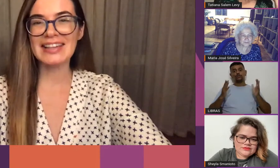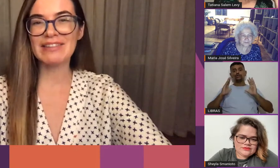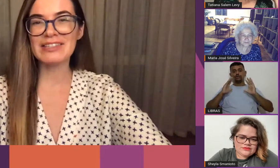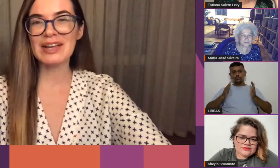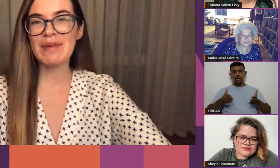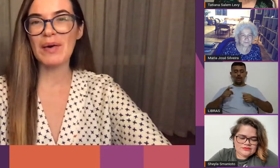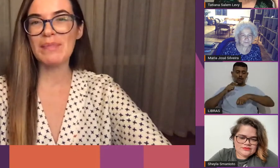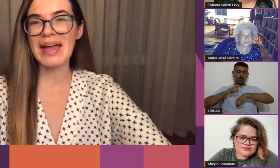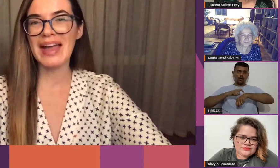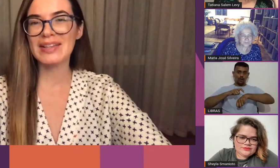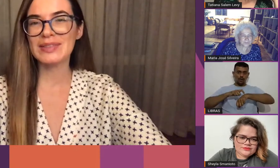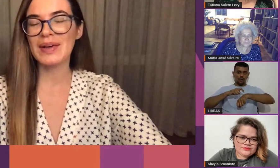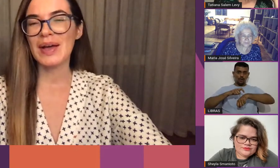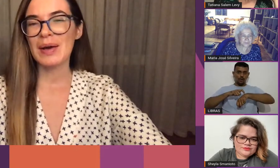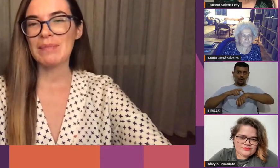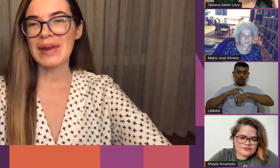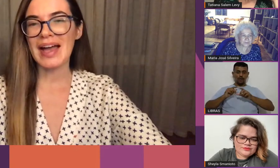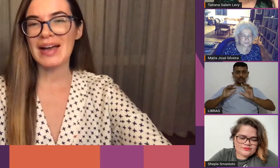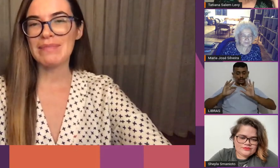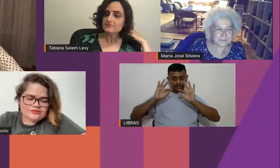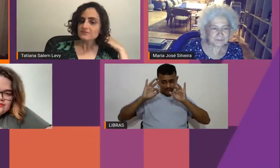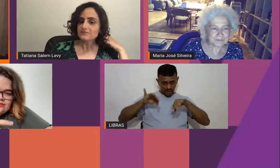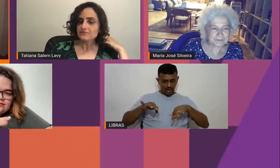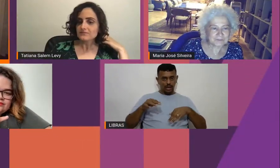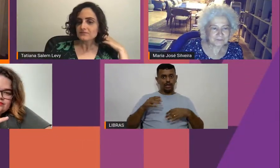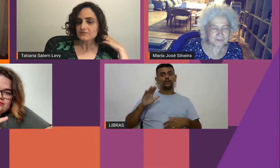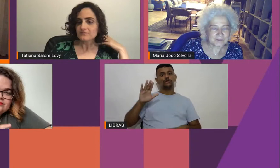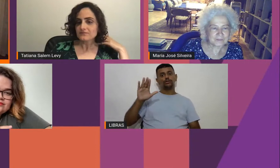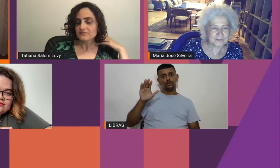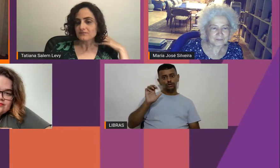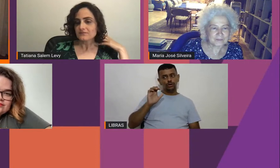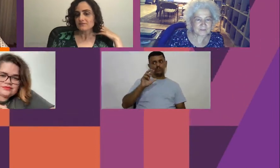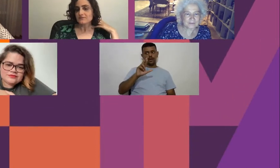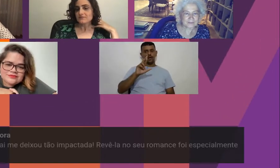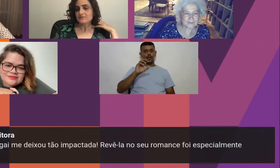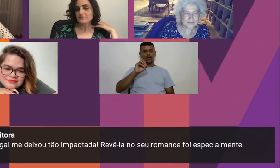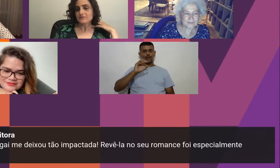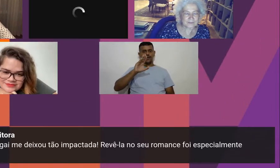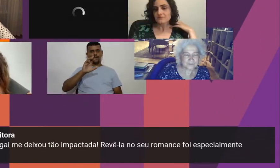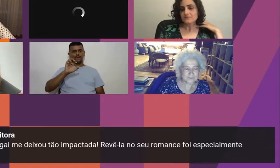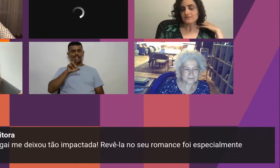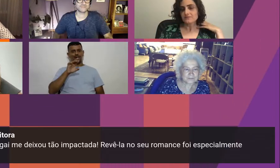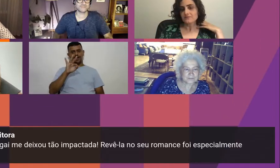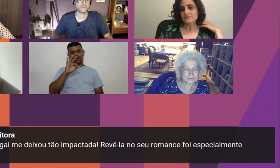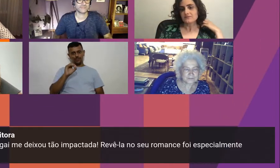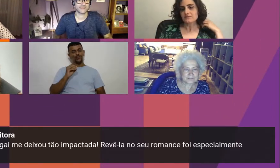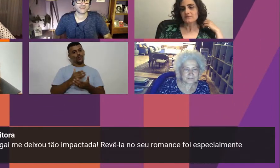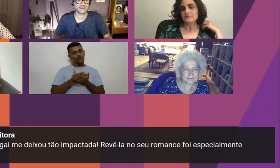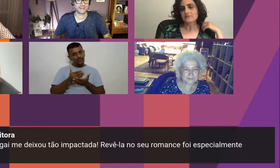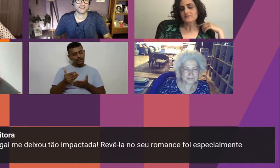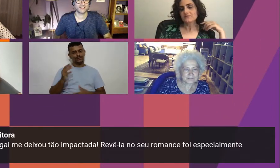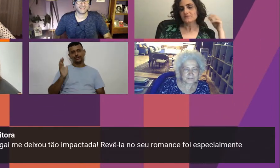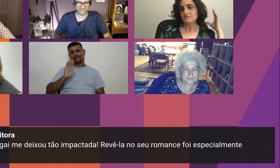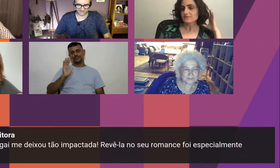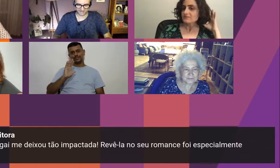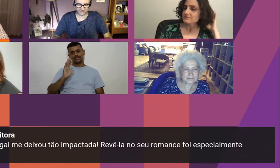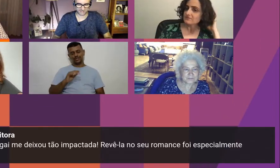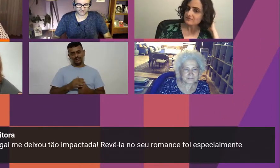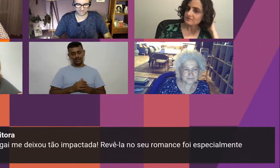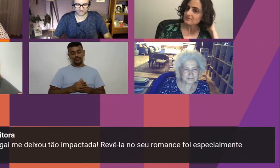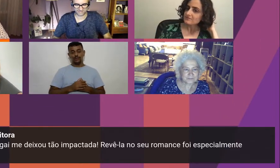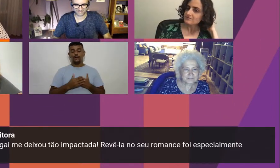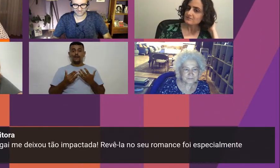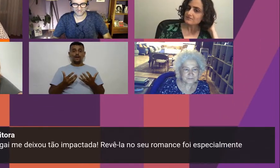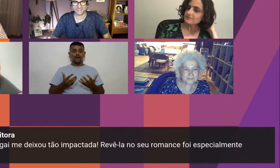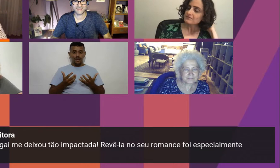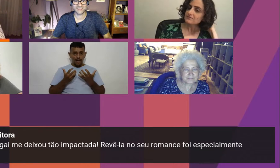notória de encerrar que A Rotina Roberto para a gente descobrir queria agradecer